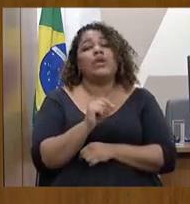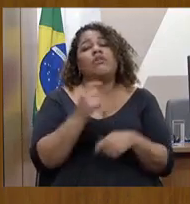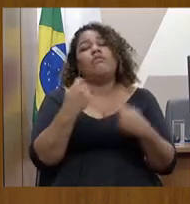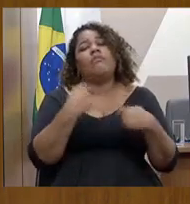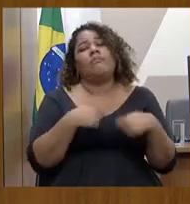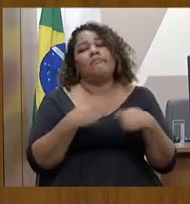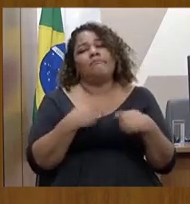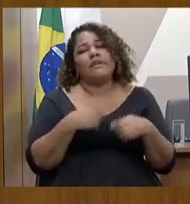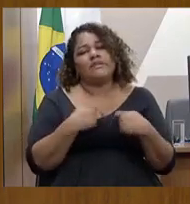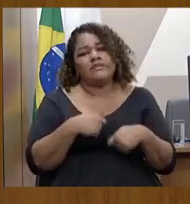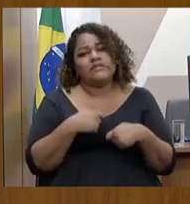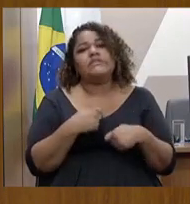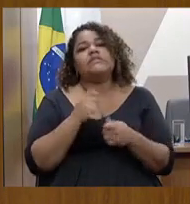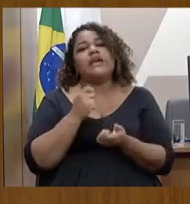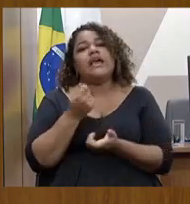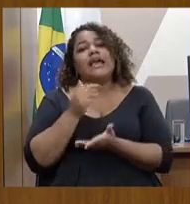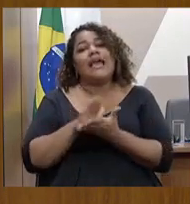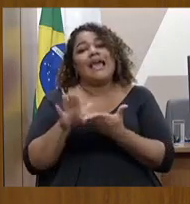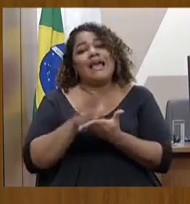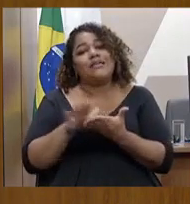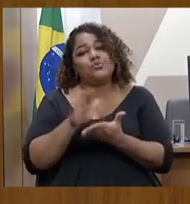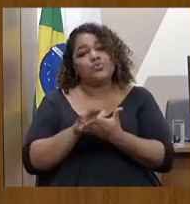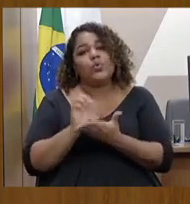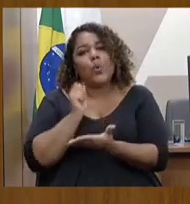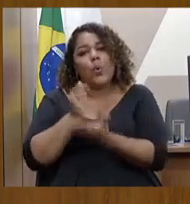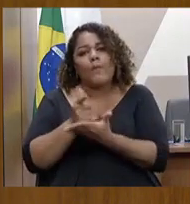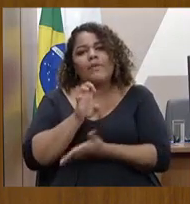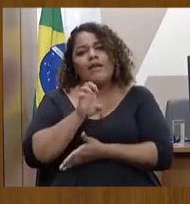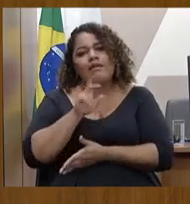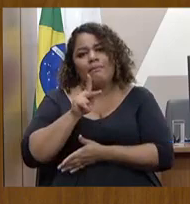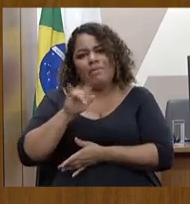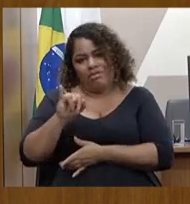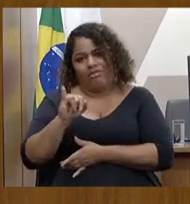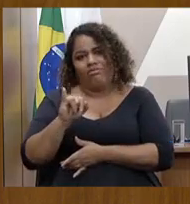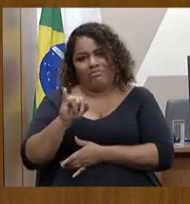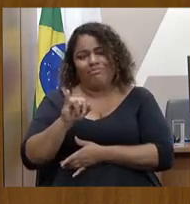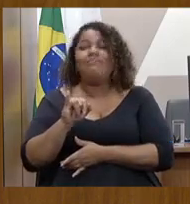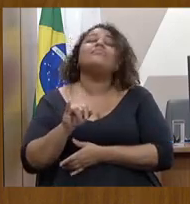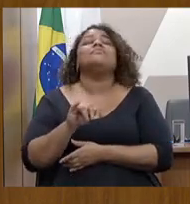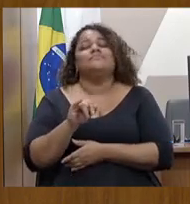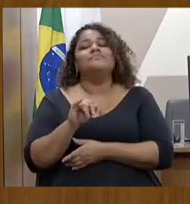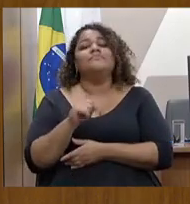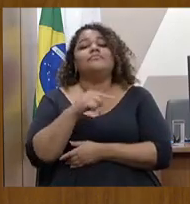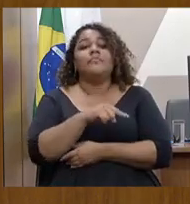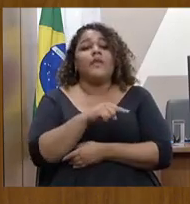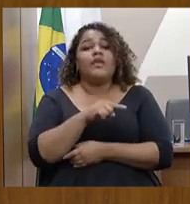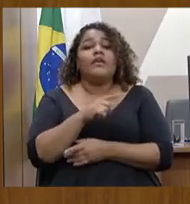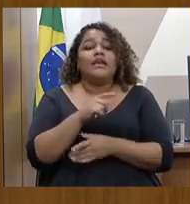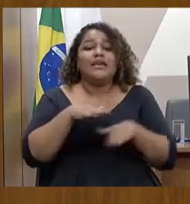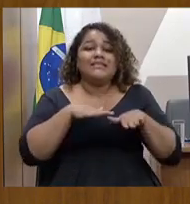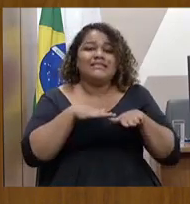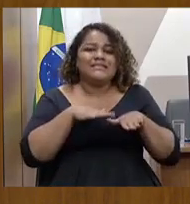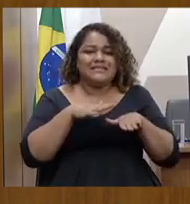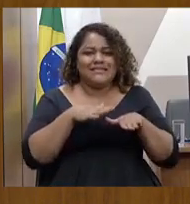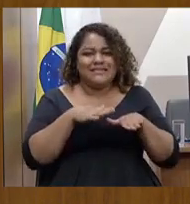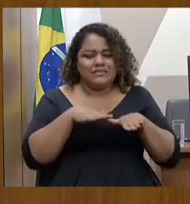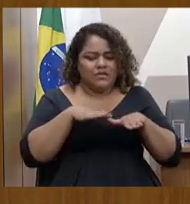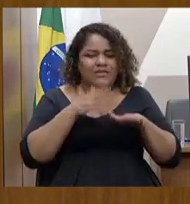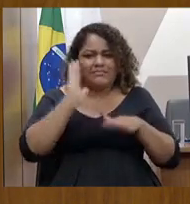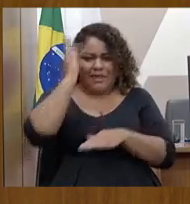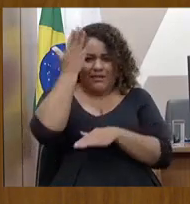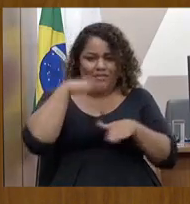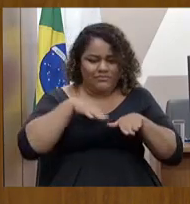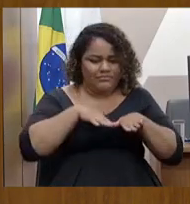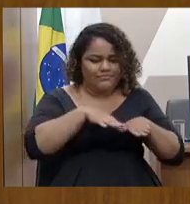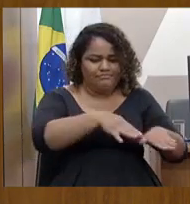equipamentos de proteção bom o que que o sindicato com esses dados e Esse aumento pode